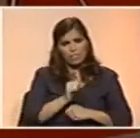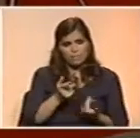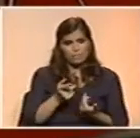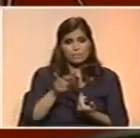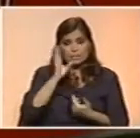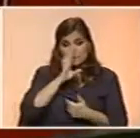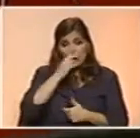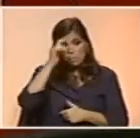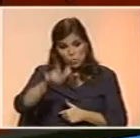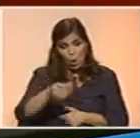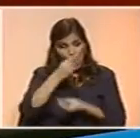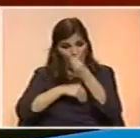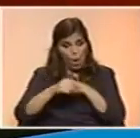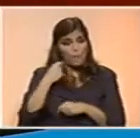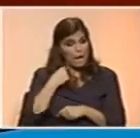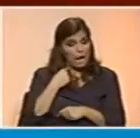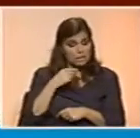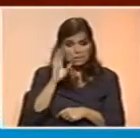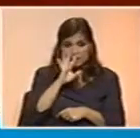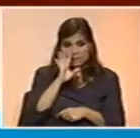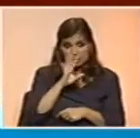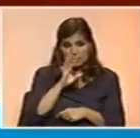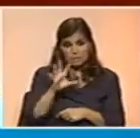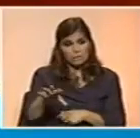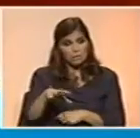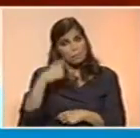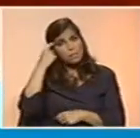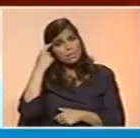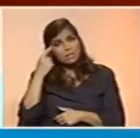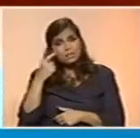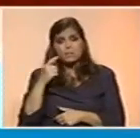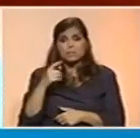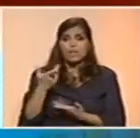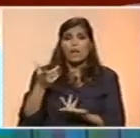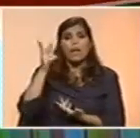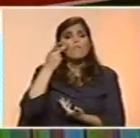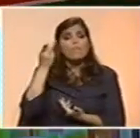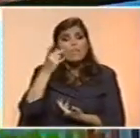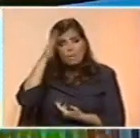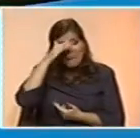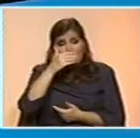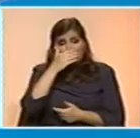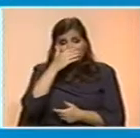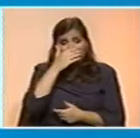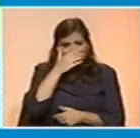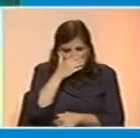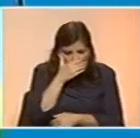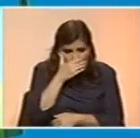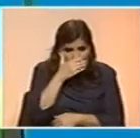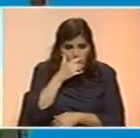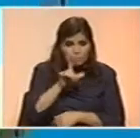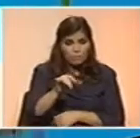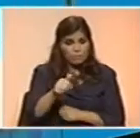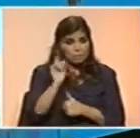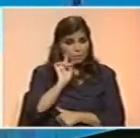que consuma carne e que tenha em conta o bem-estar animal dos animais que são criados, também é igualmente